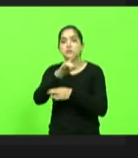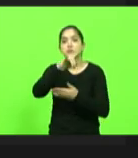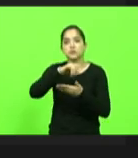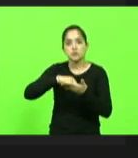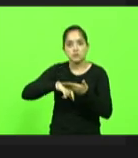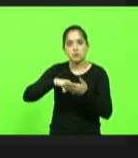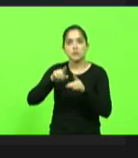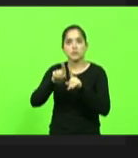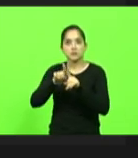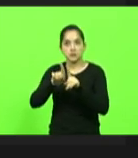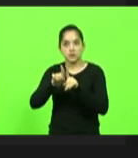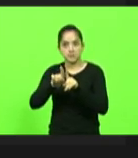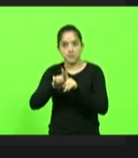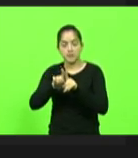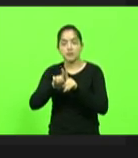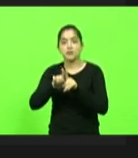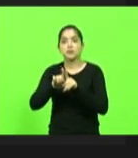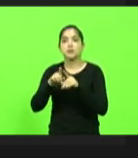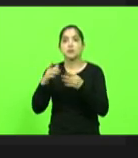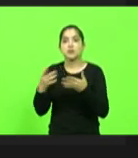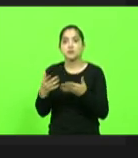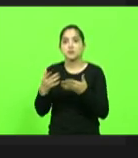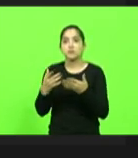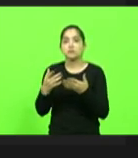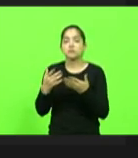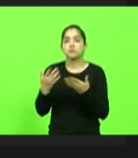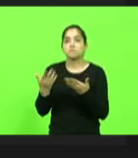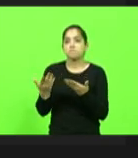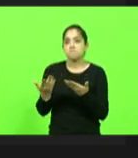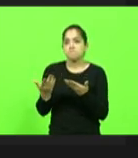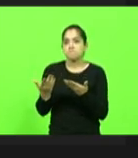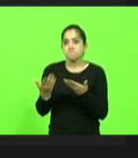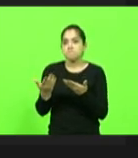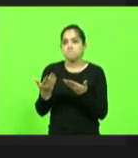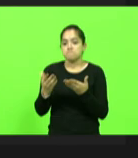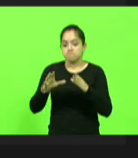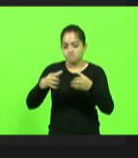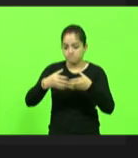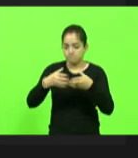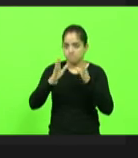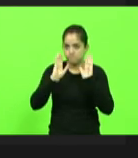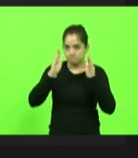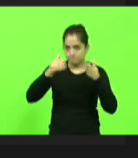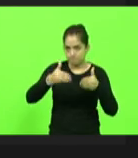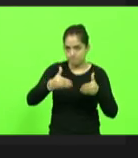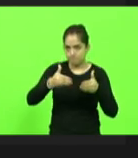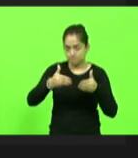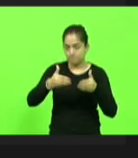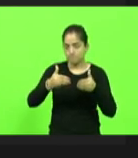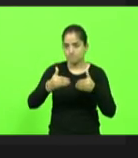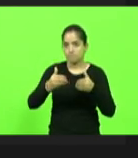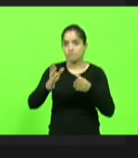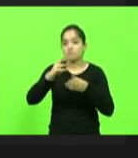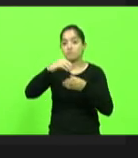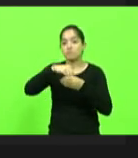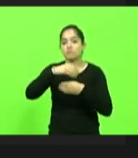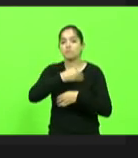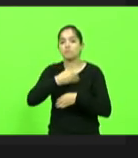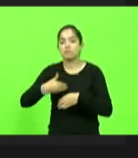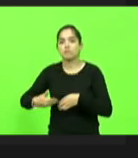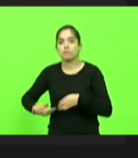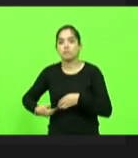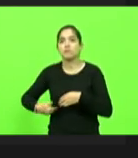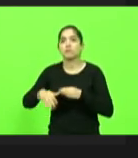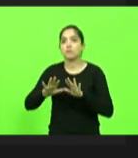também estabeleça uma relação com a frente parlamentar e internamente no governo. E, se precisar,